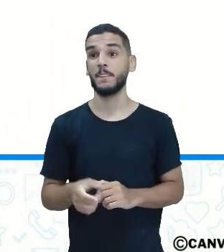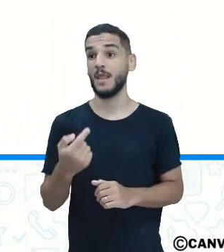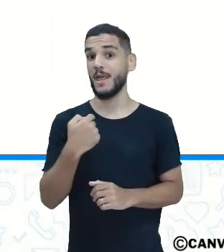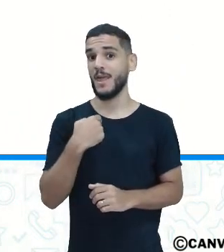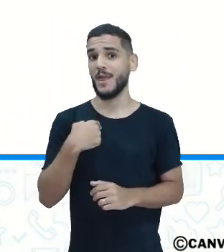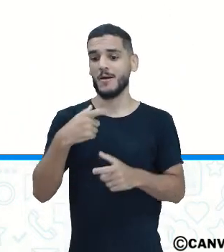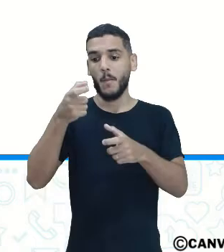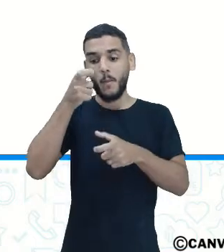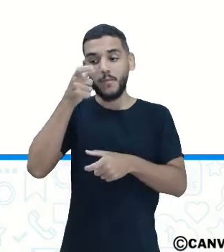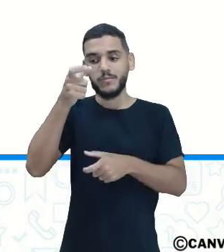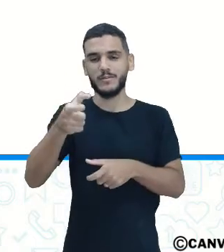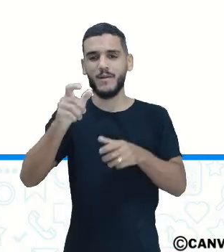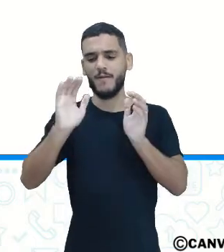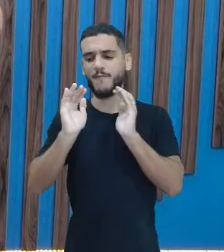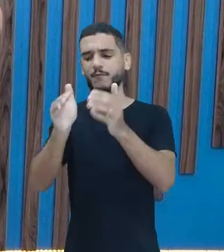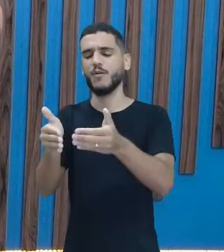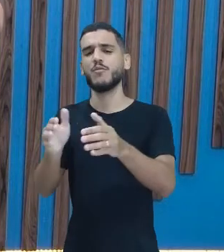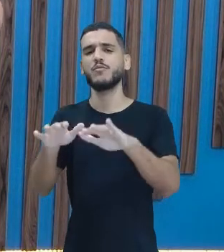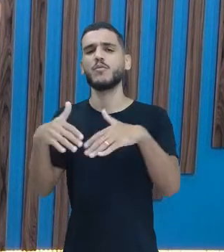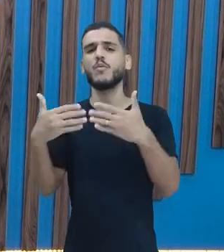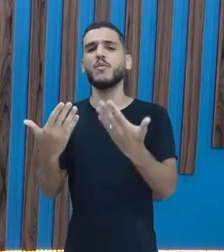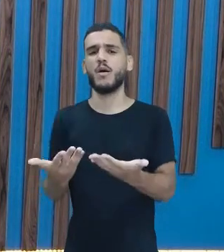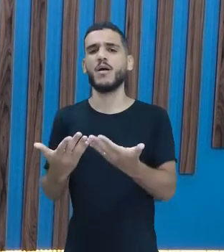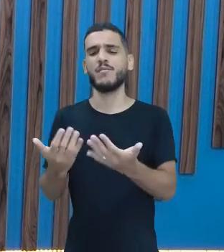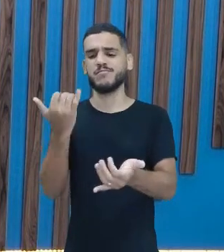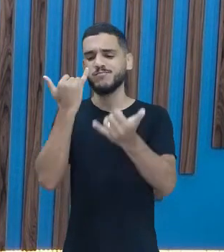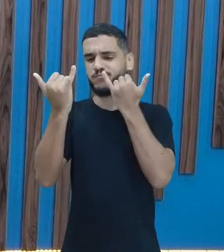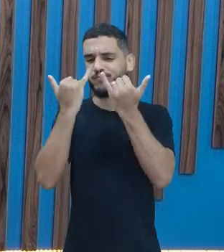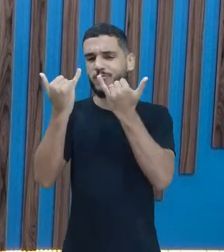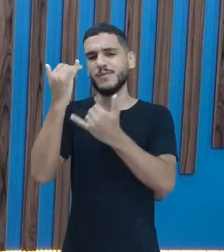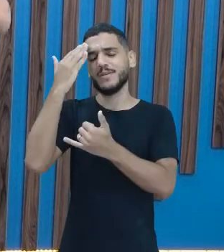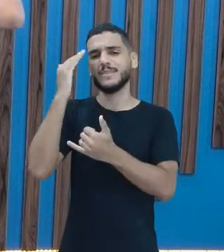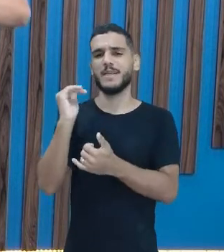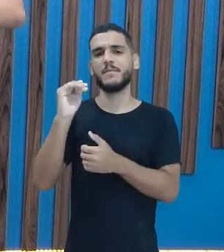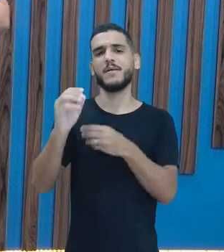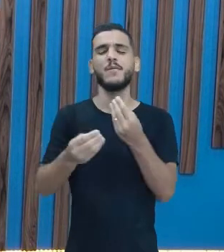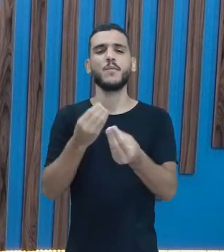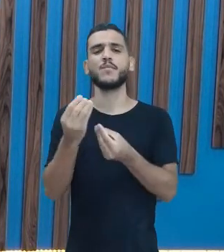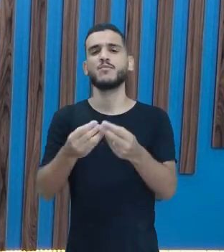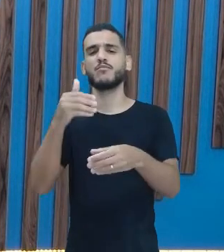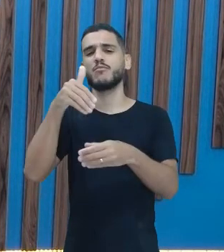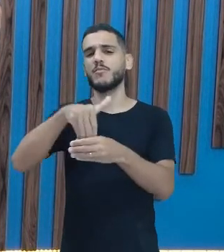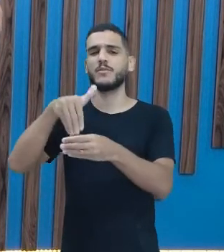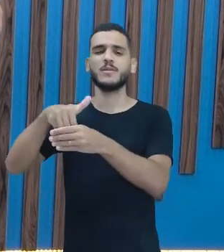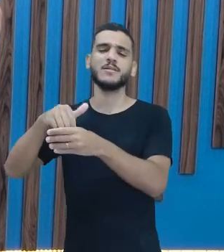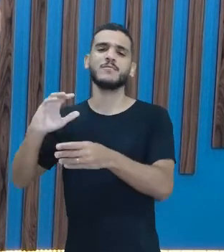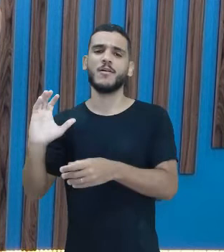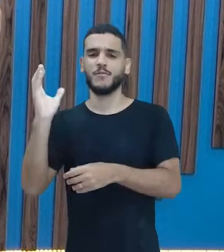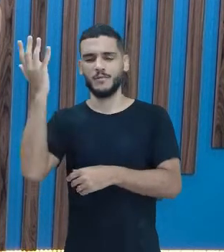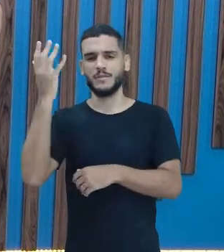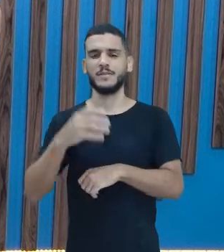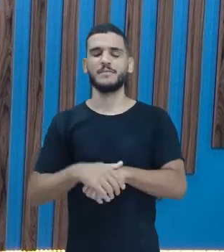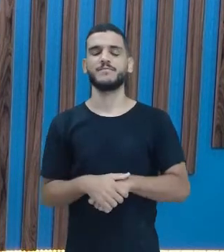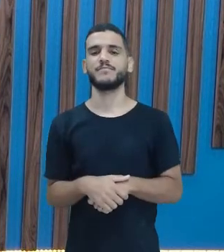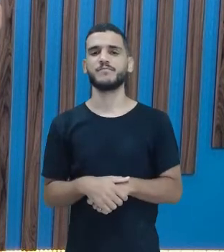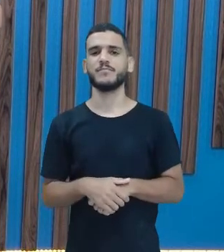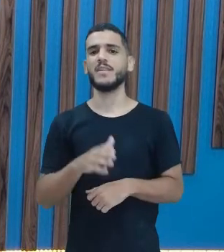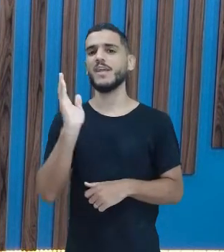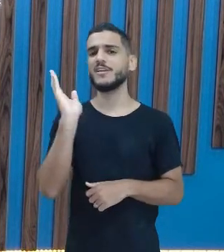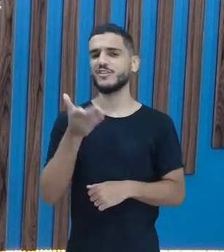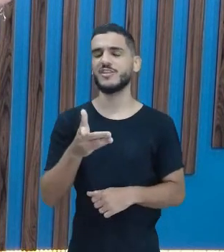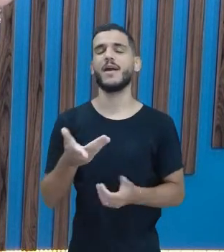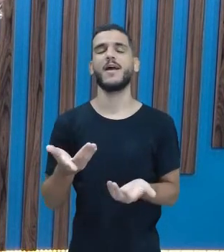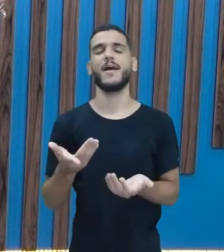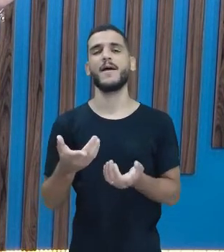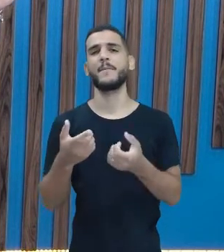interesse, o meu foco é saber as informações sobre essa eleição. Então, já defini ali o